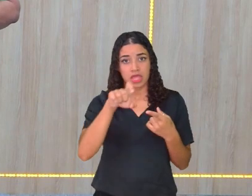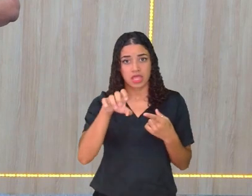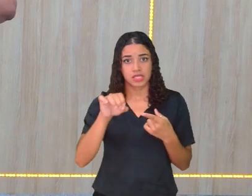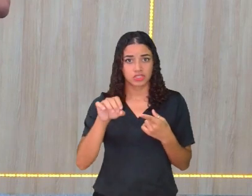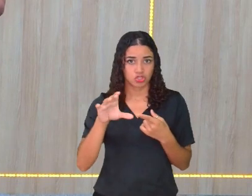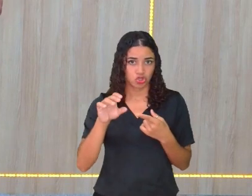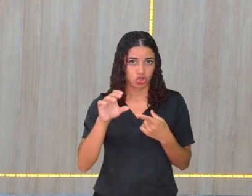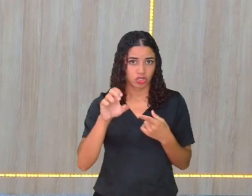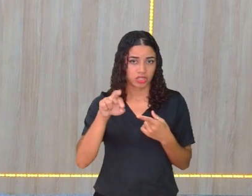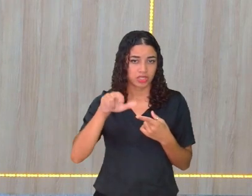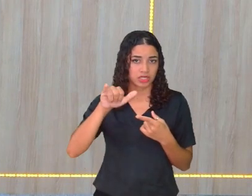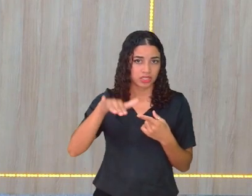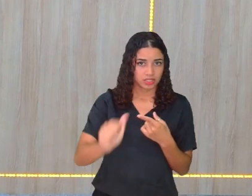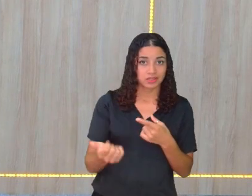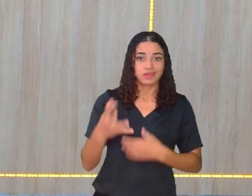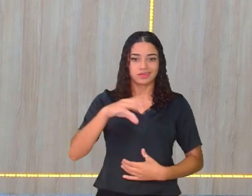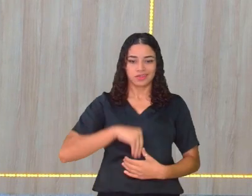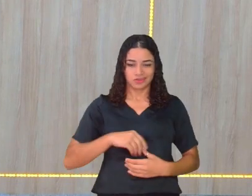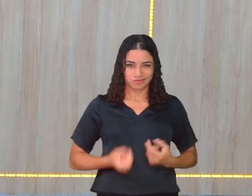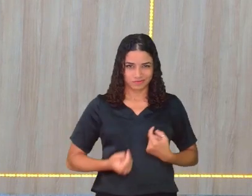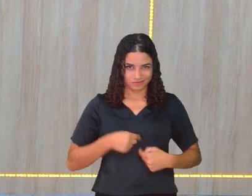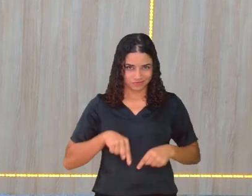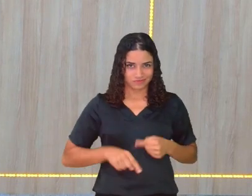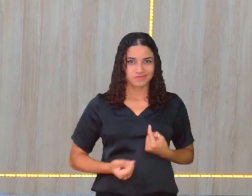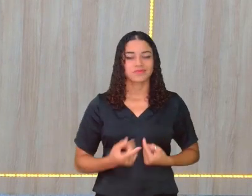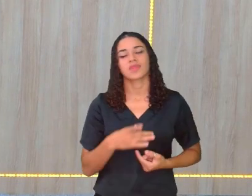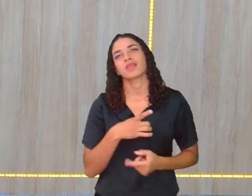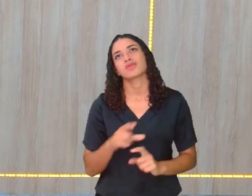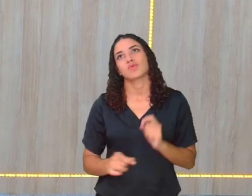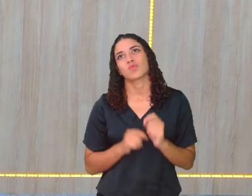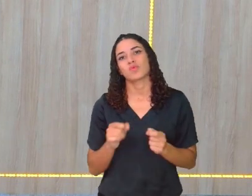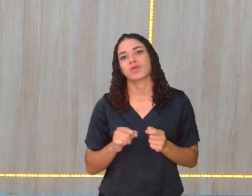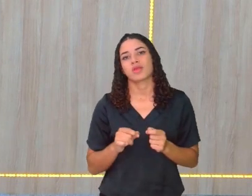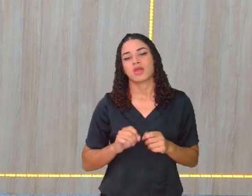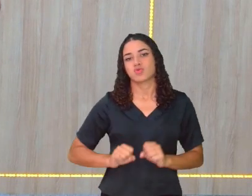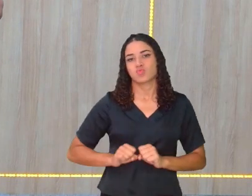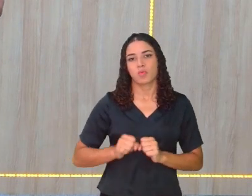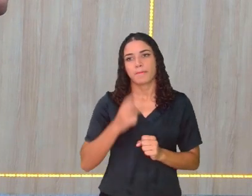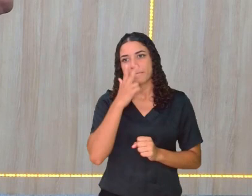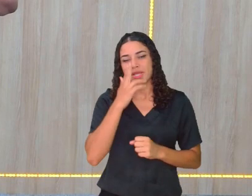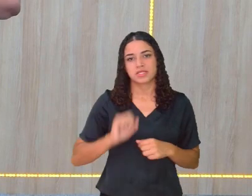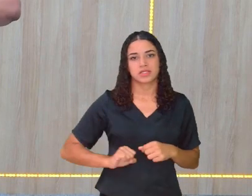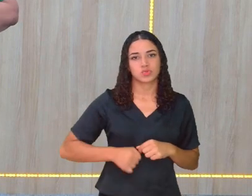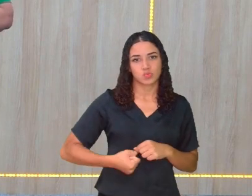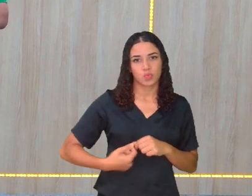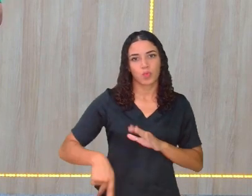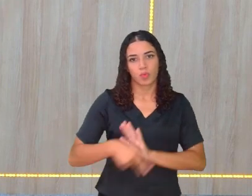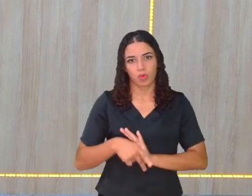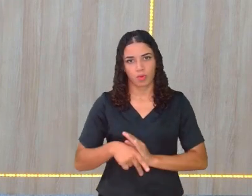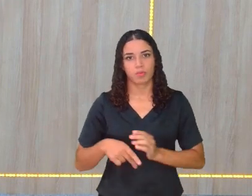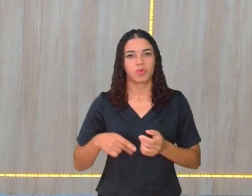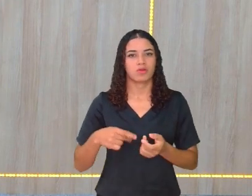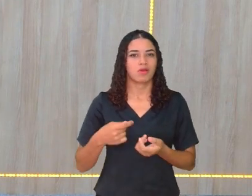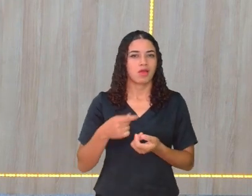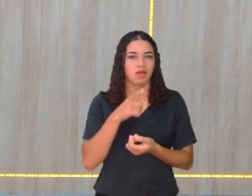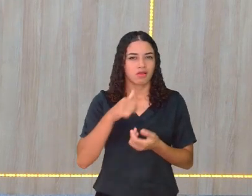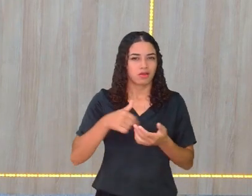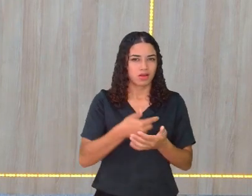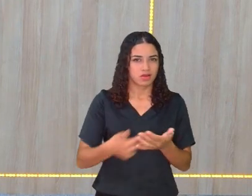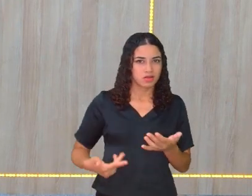lançando dentro do estômago, né, a questão aí do suco pancreático, mas também ele vai lançar